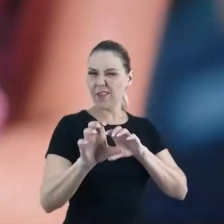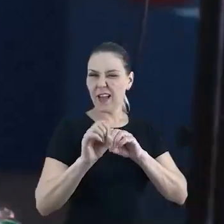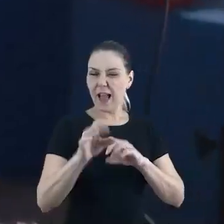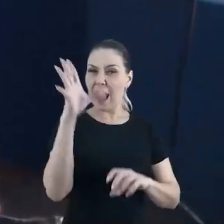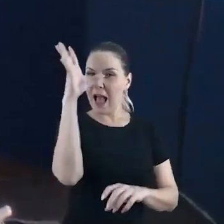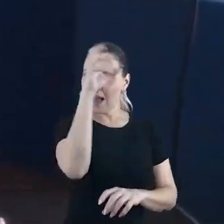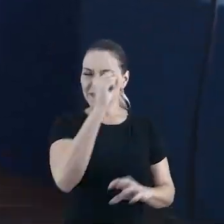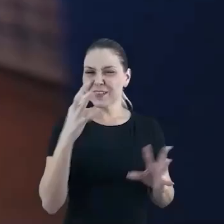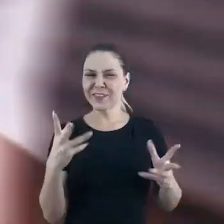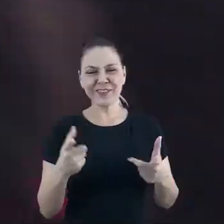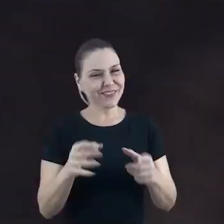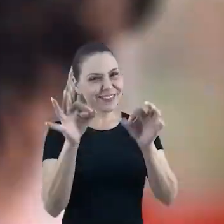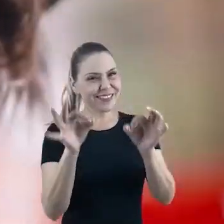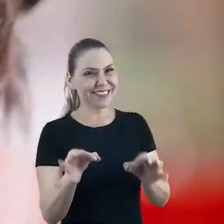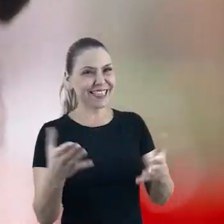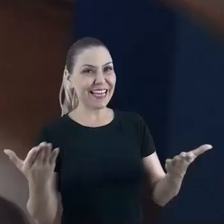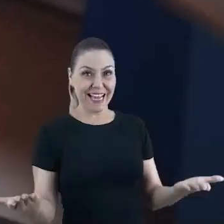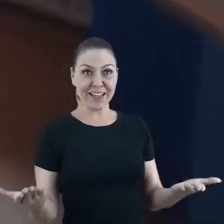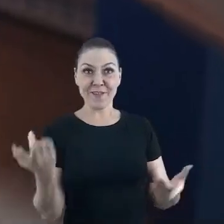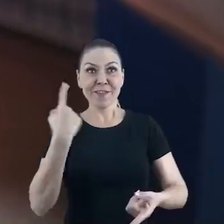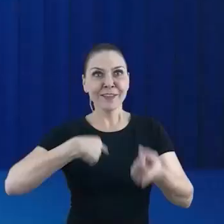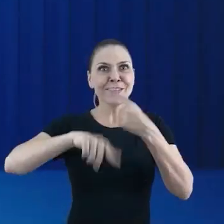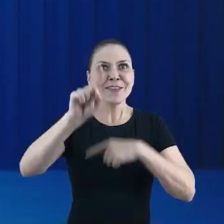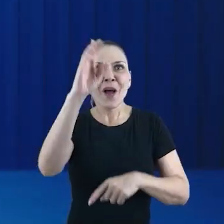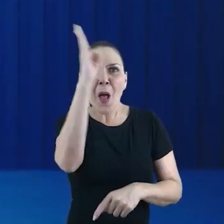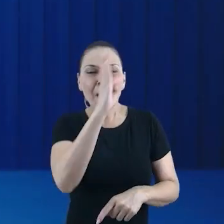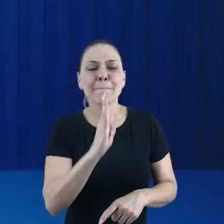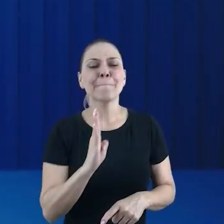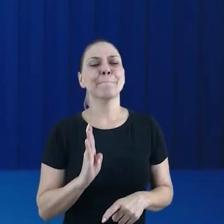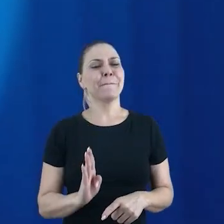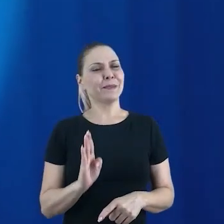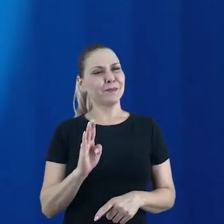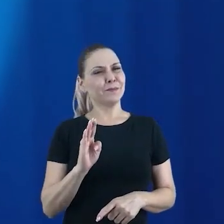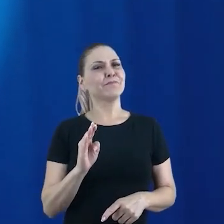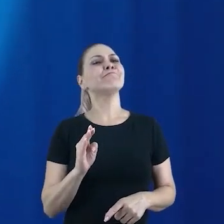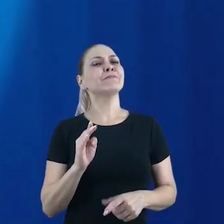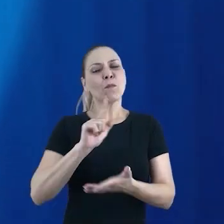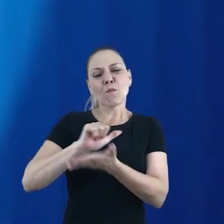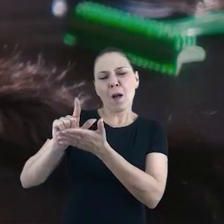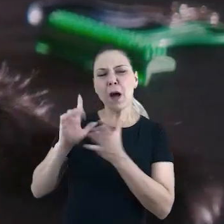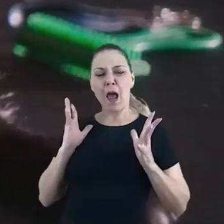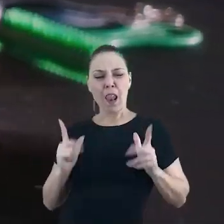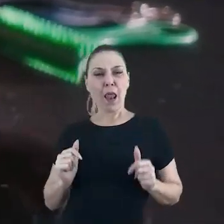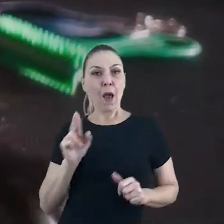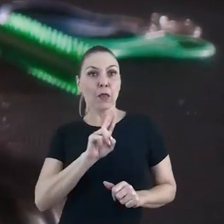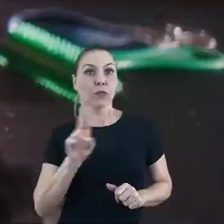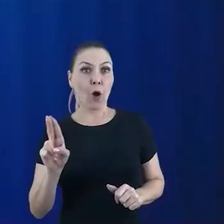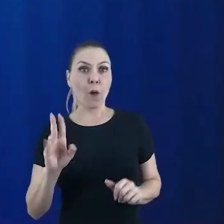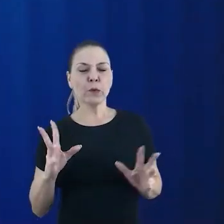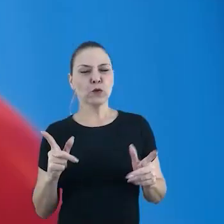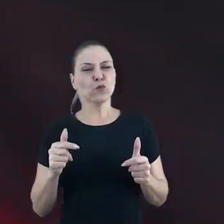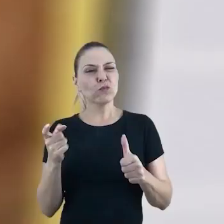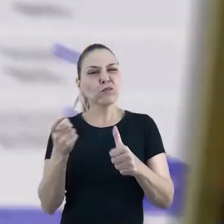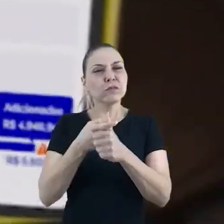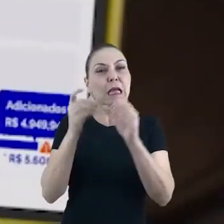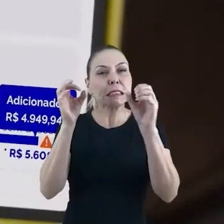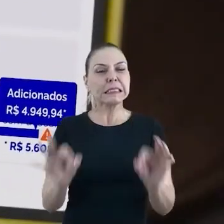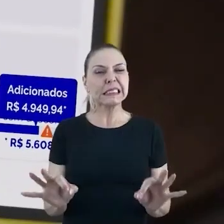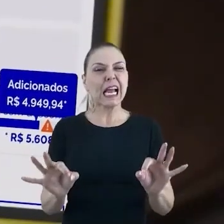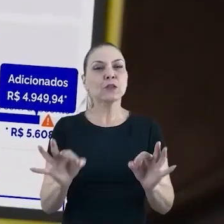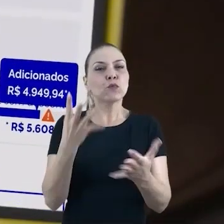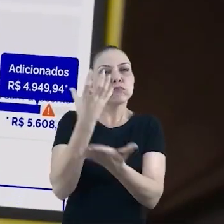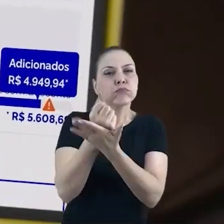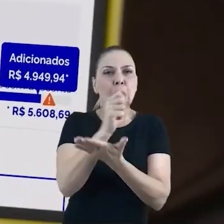Desenrola, educa, aprende direitinho. Com o Desenrola Brasil, você limpa seu nome e pode acessar do seu celular